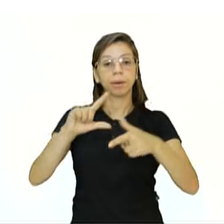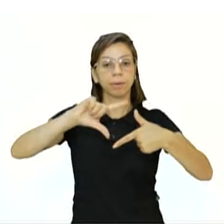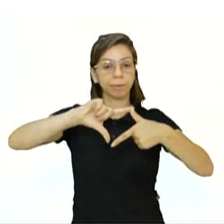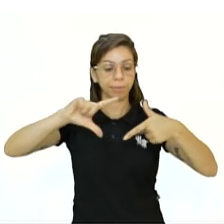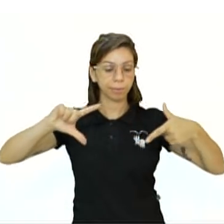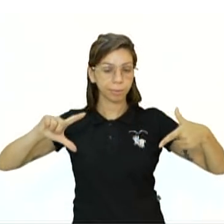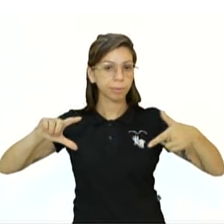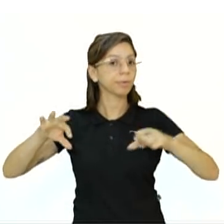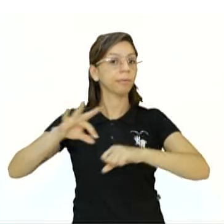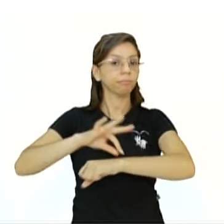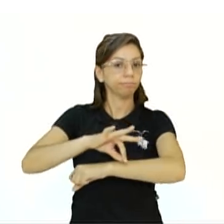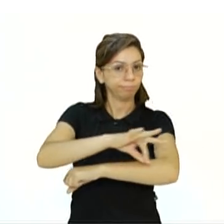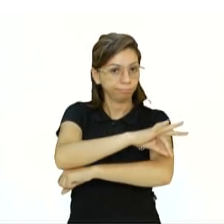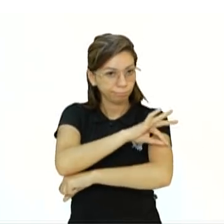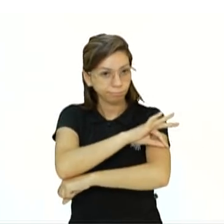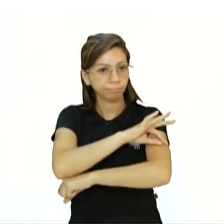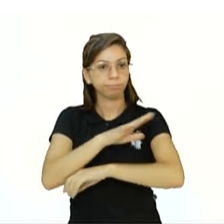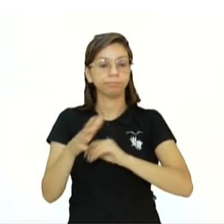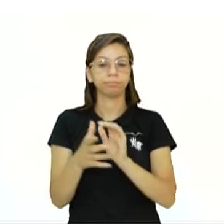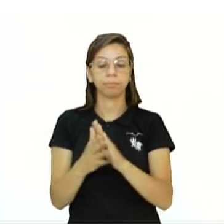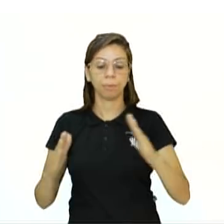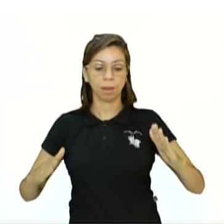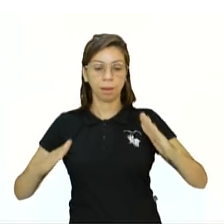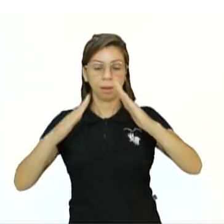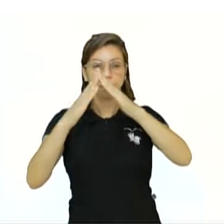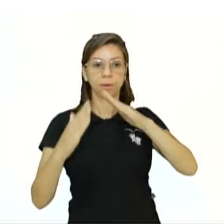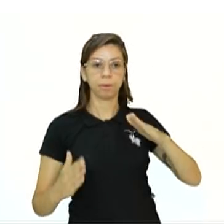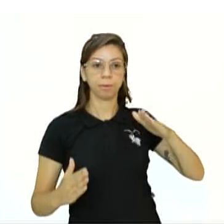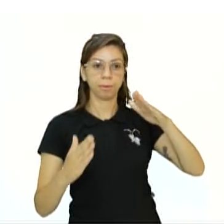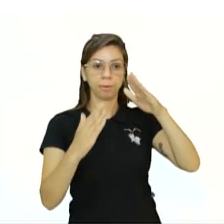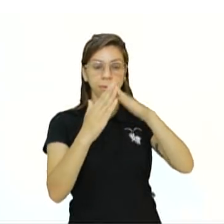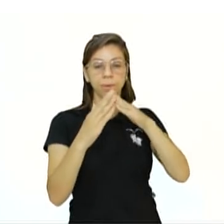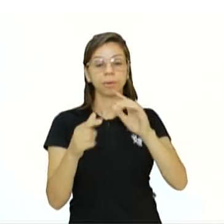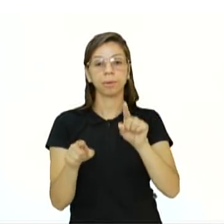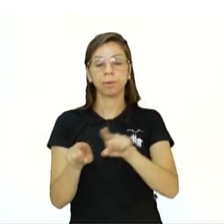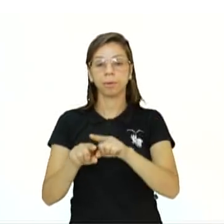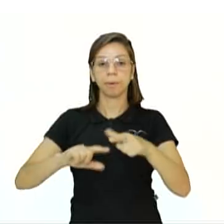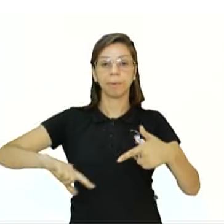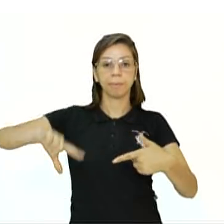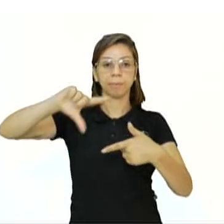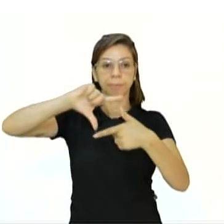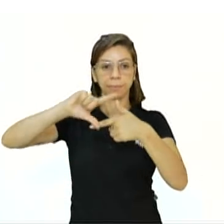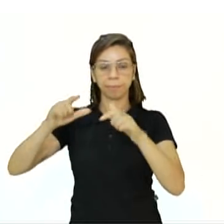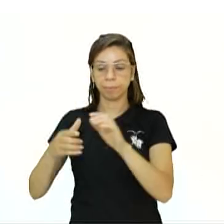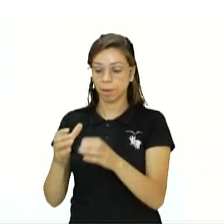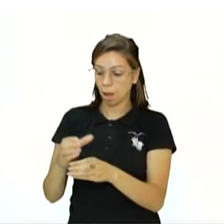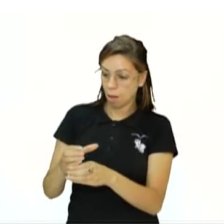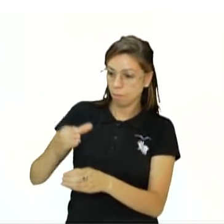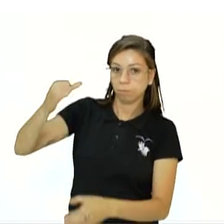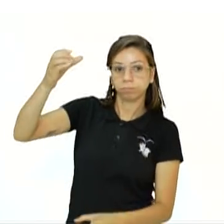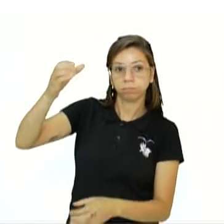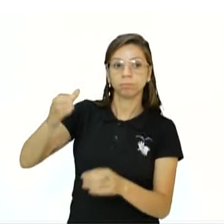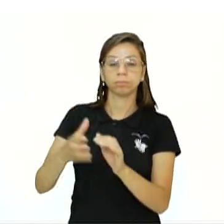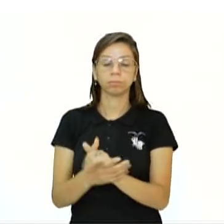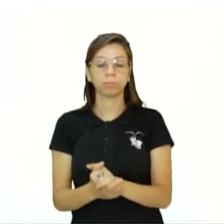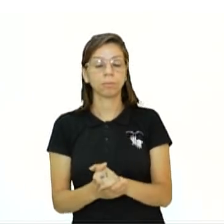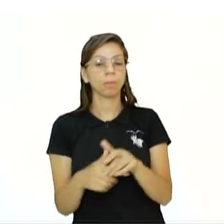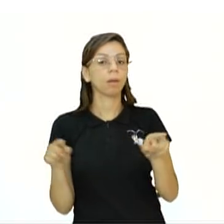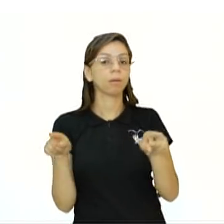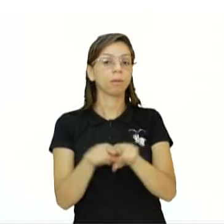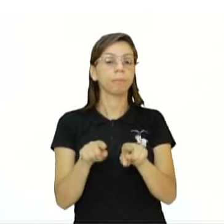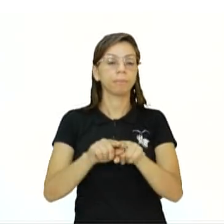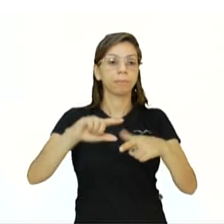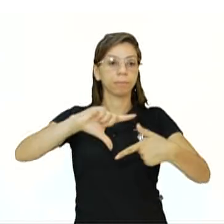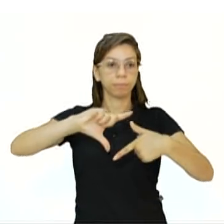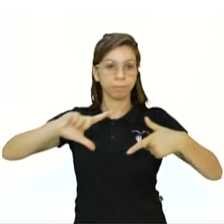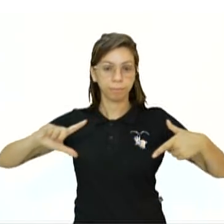na arquitetura, ó, pirâmide, bloco retangular, cilindro. Também temos as formas